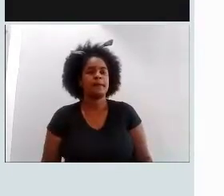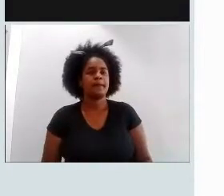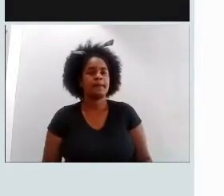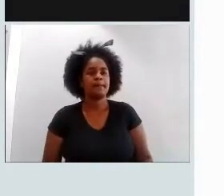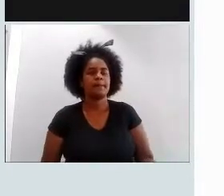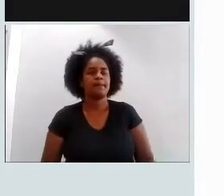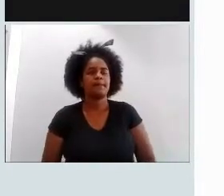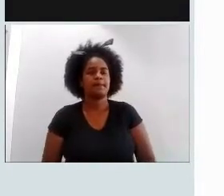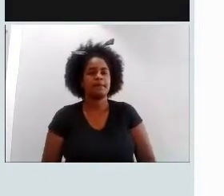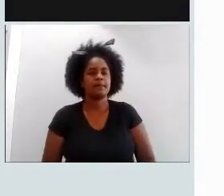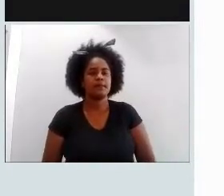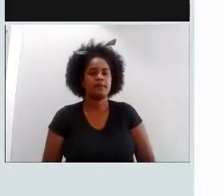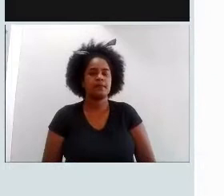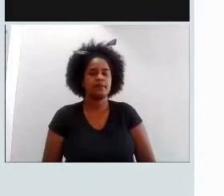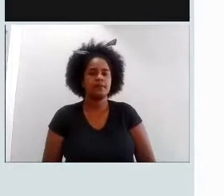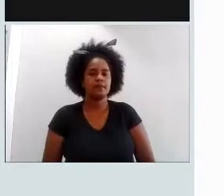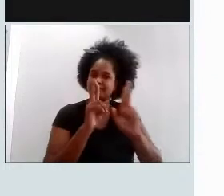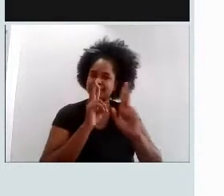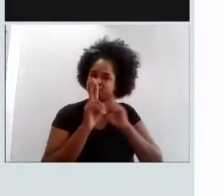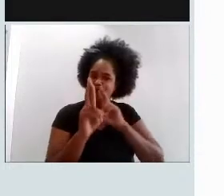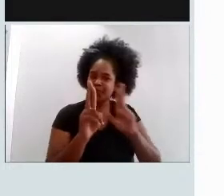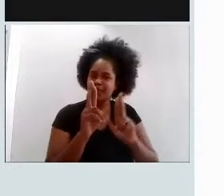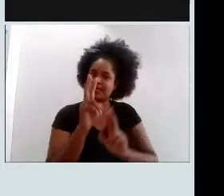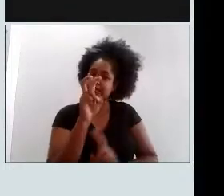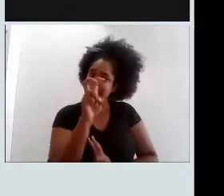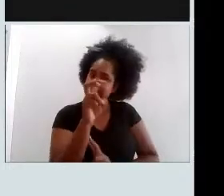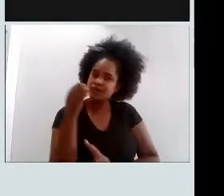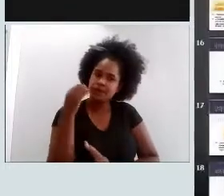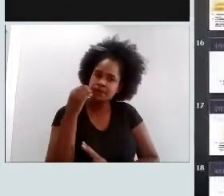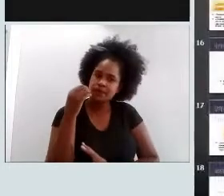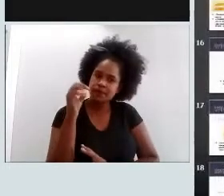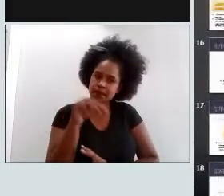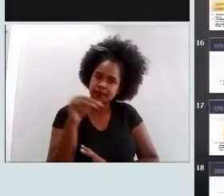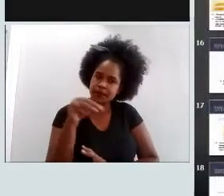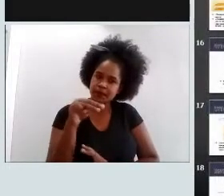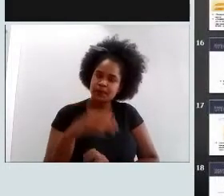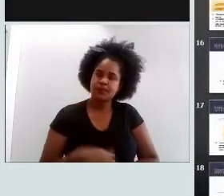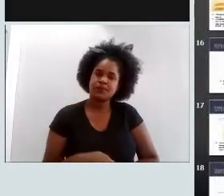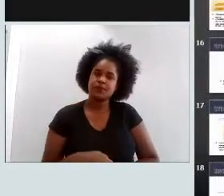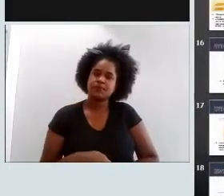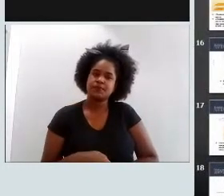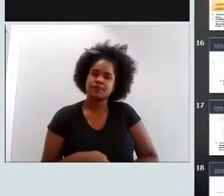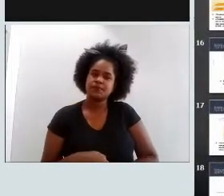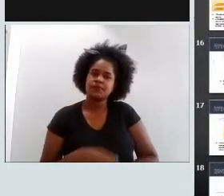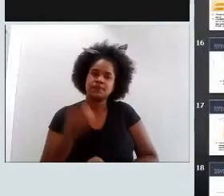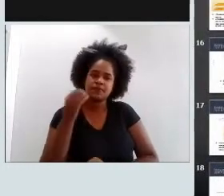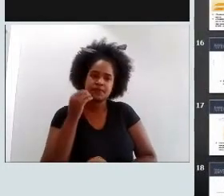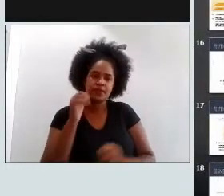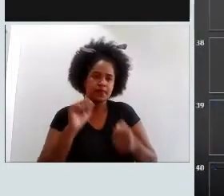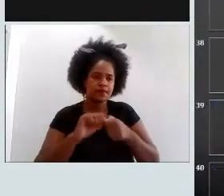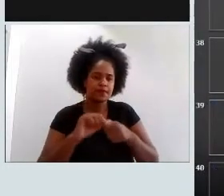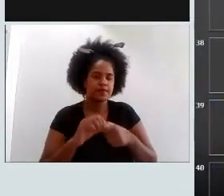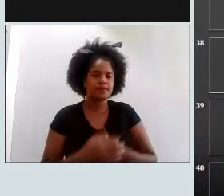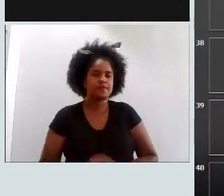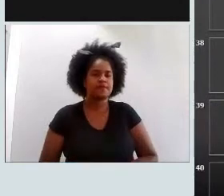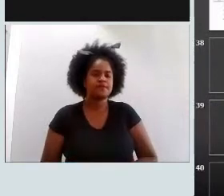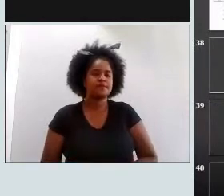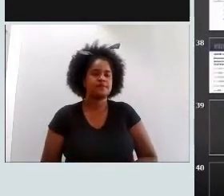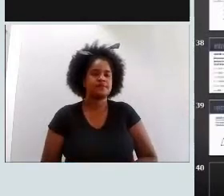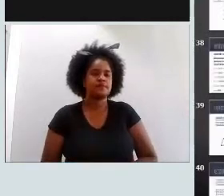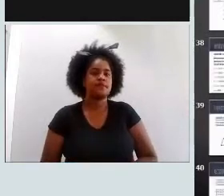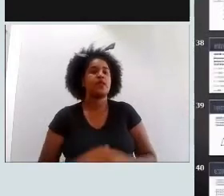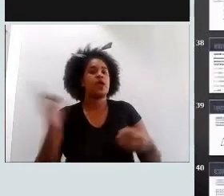eu vou deixar essa imagem aí e eu volto já